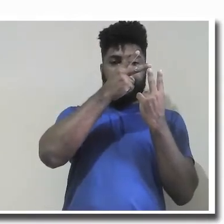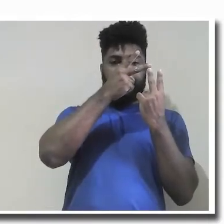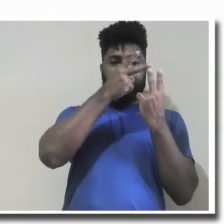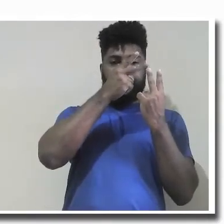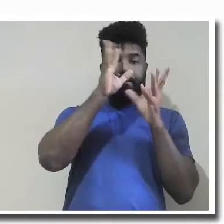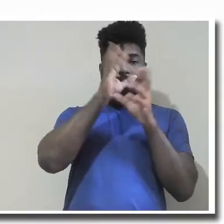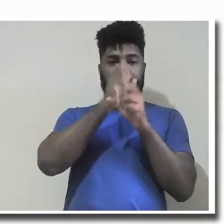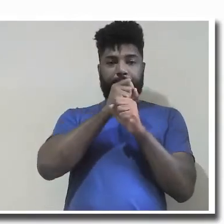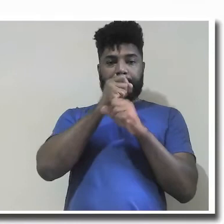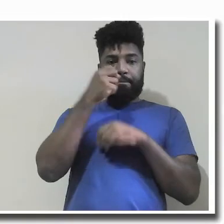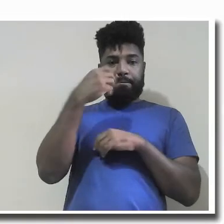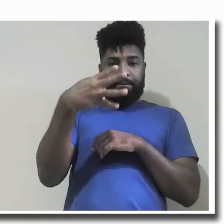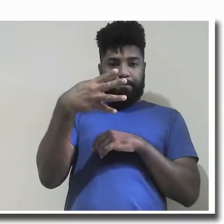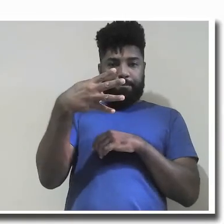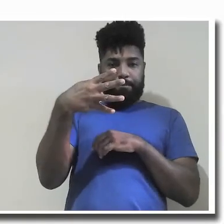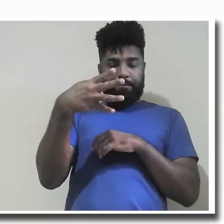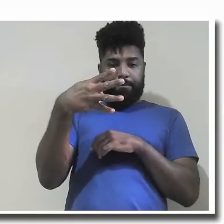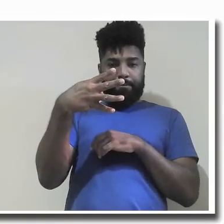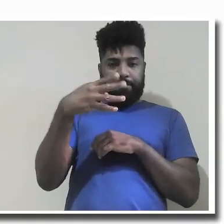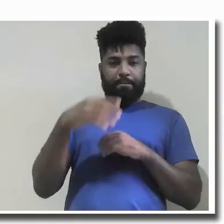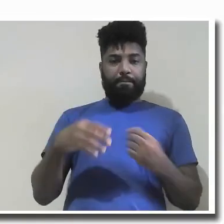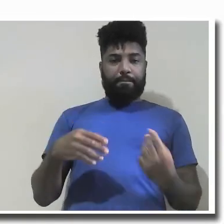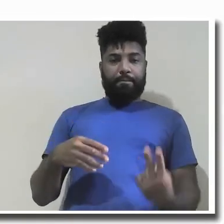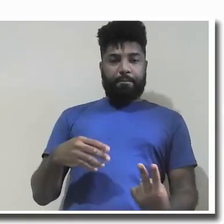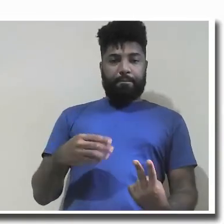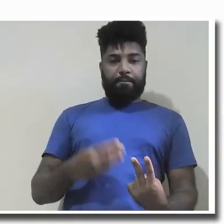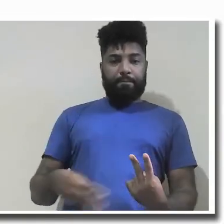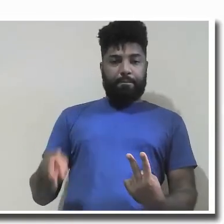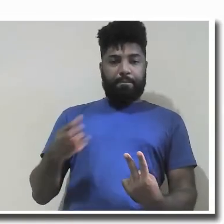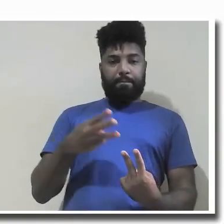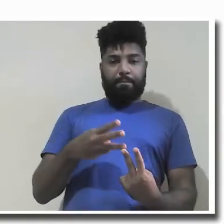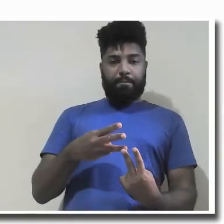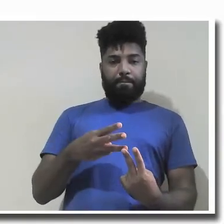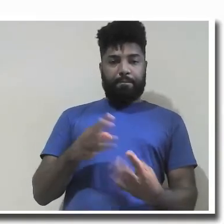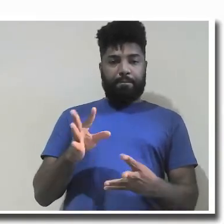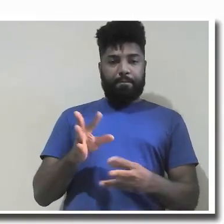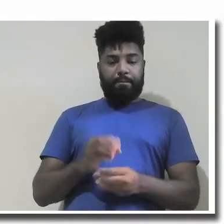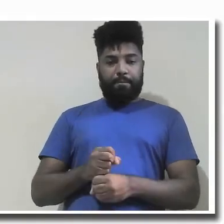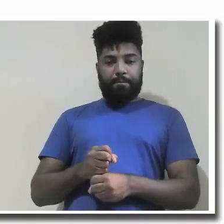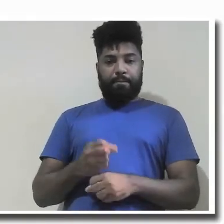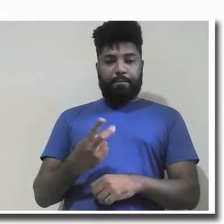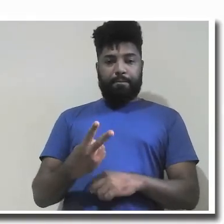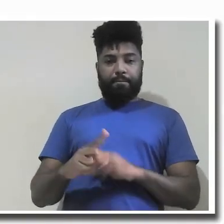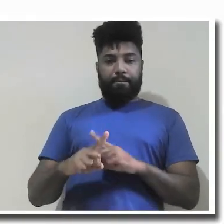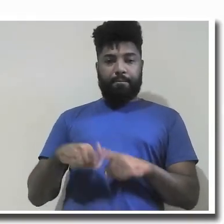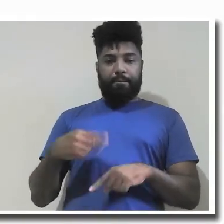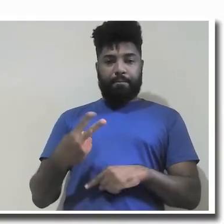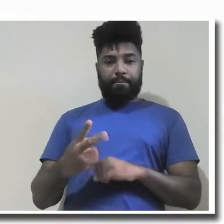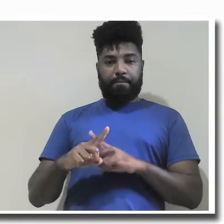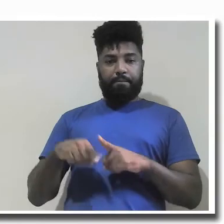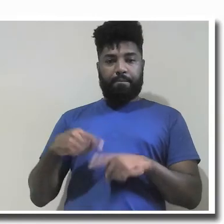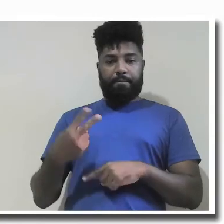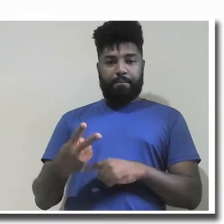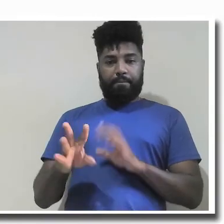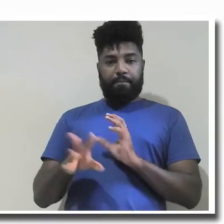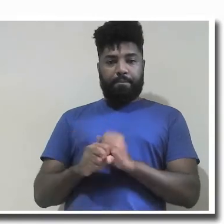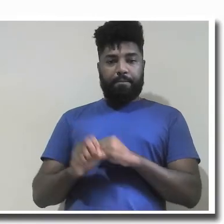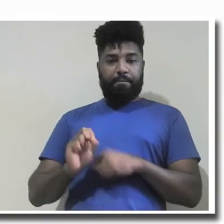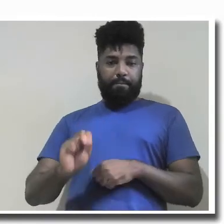é 4. 2 ao cubo é 2 vezes 2 vezes 2, que é